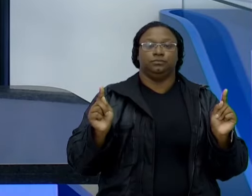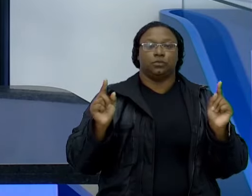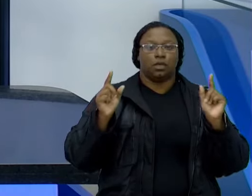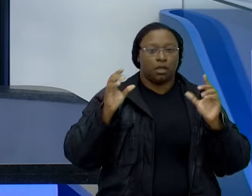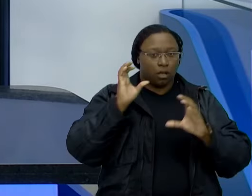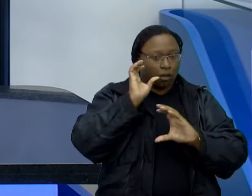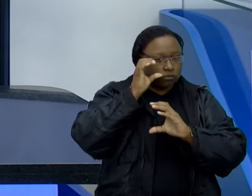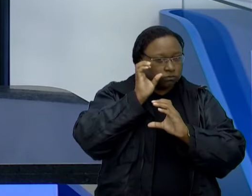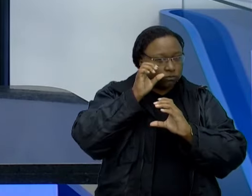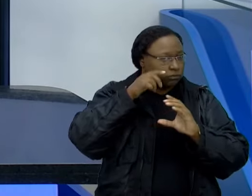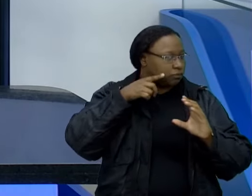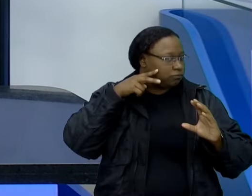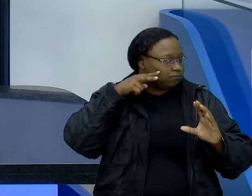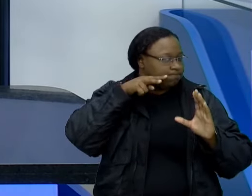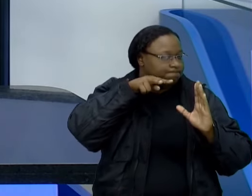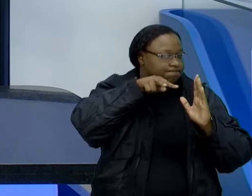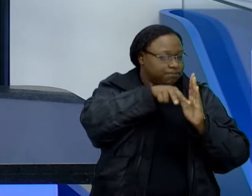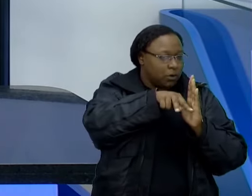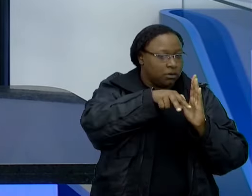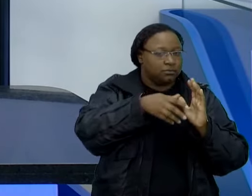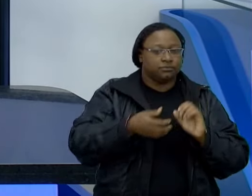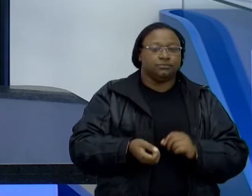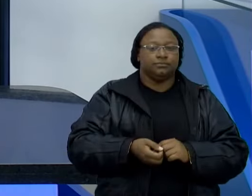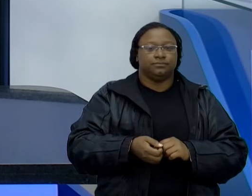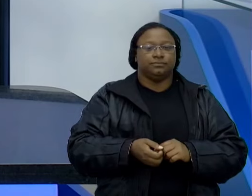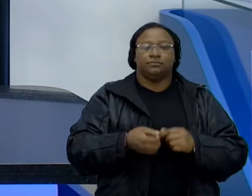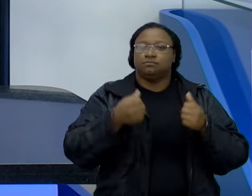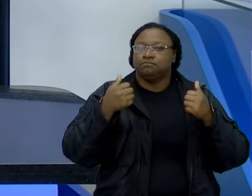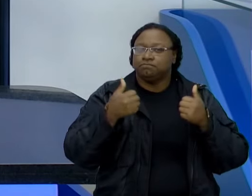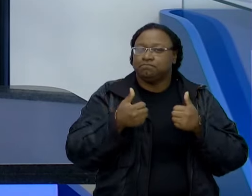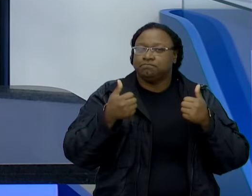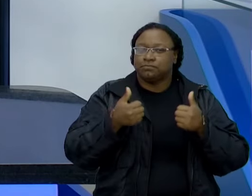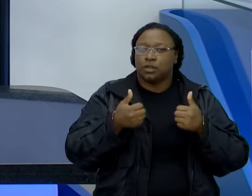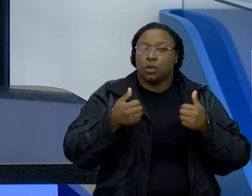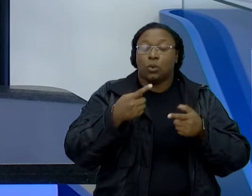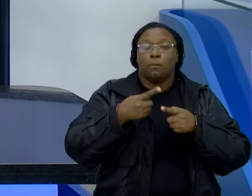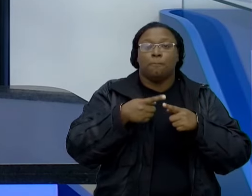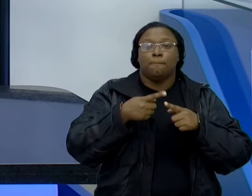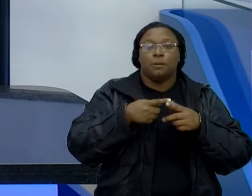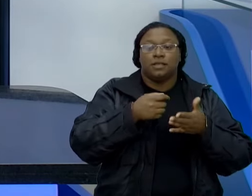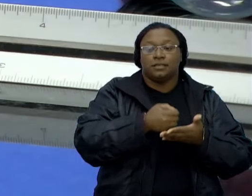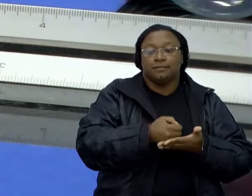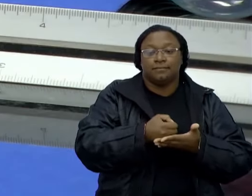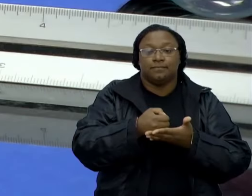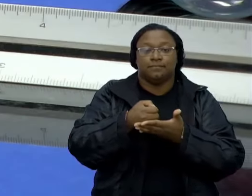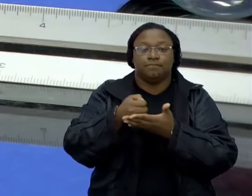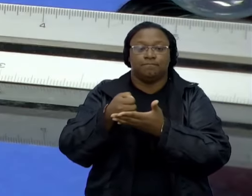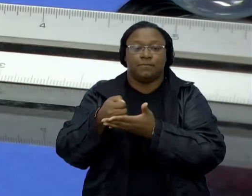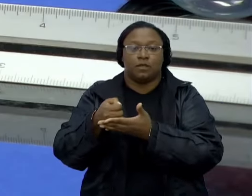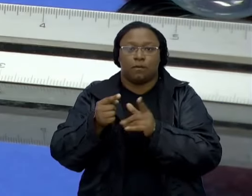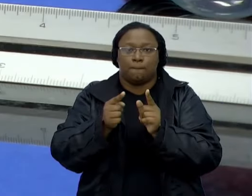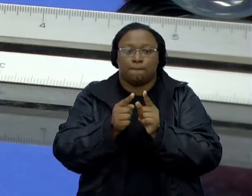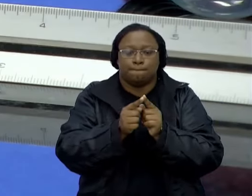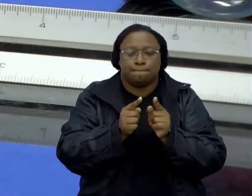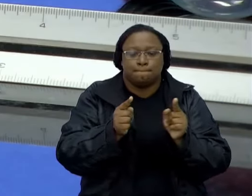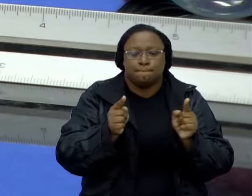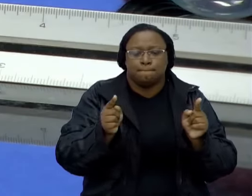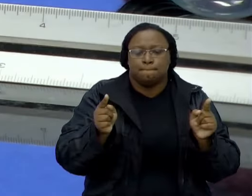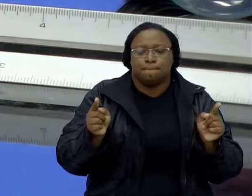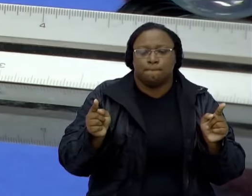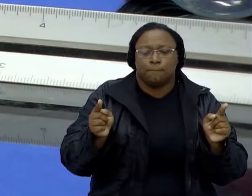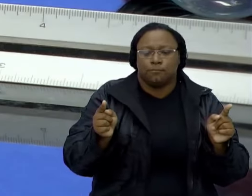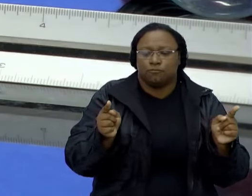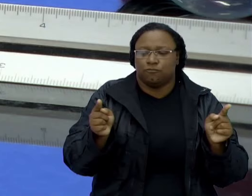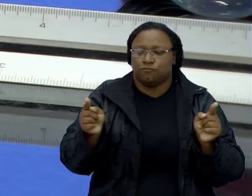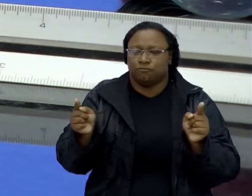pegar para você ver que bacana que é isso daqui, porque ele leva a medida já numa escala direto para o